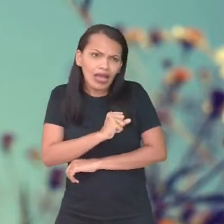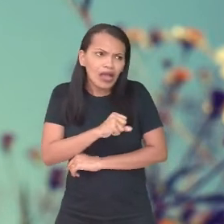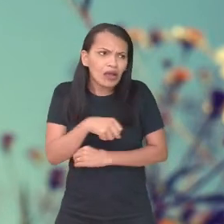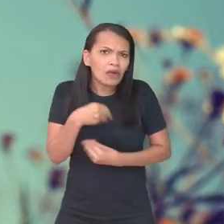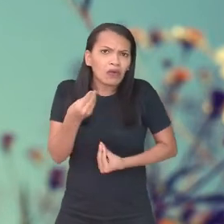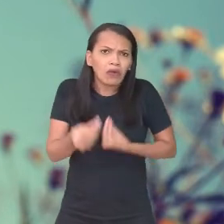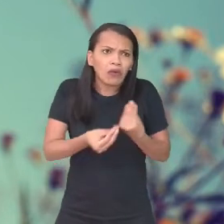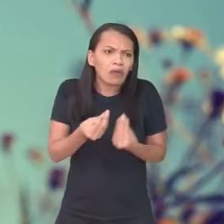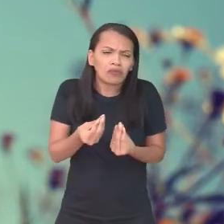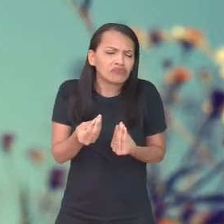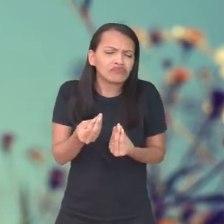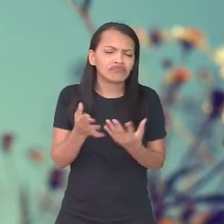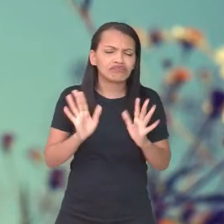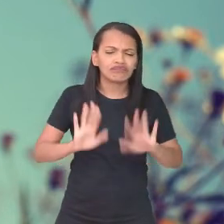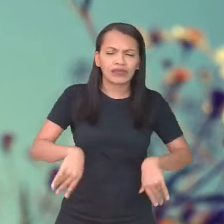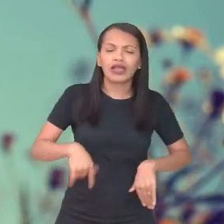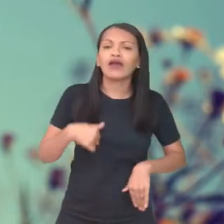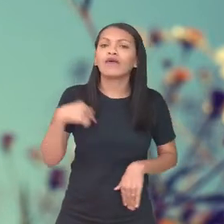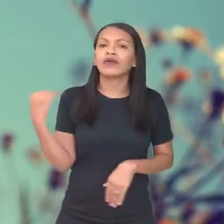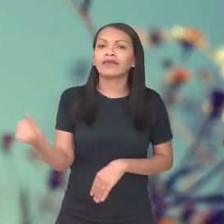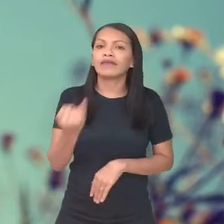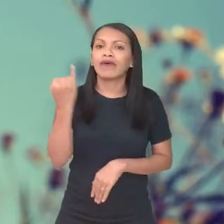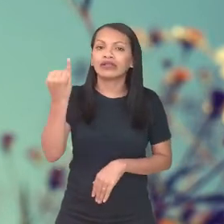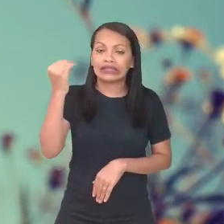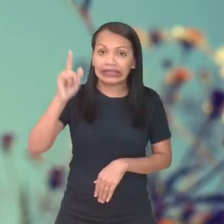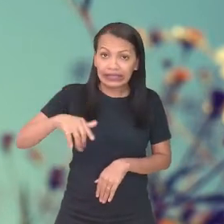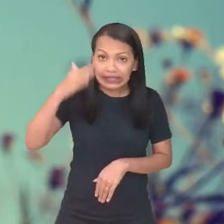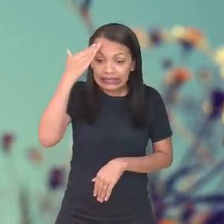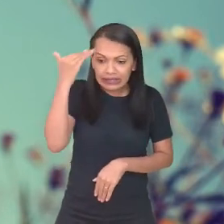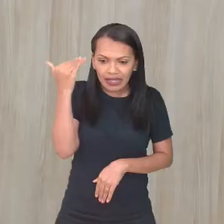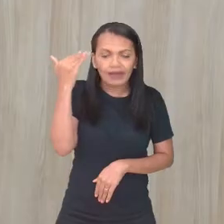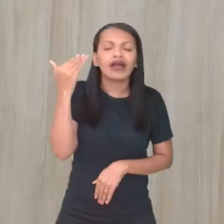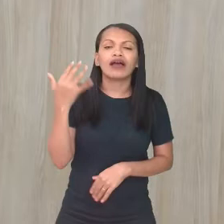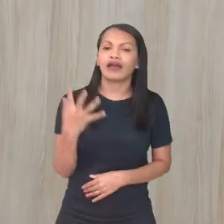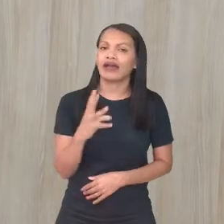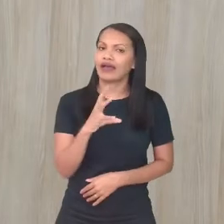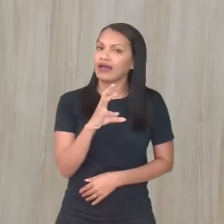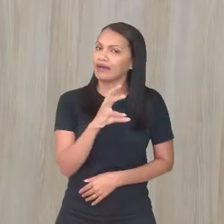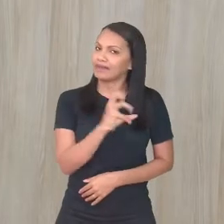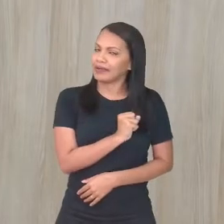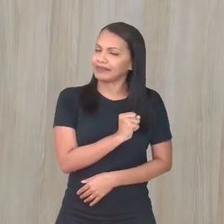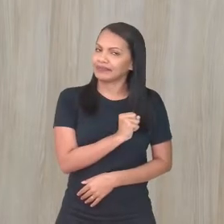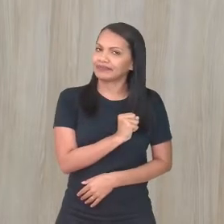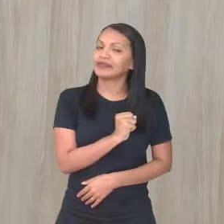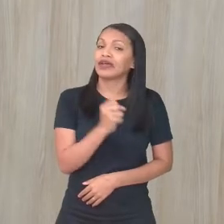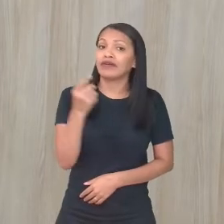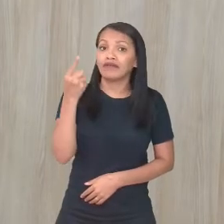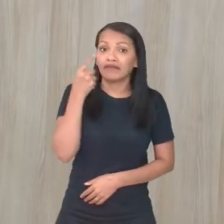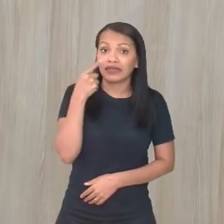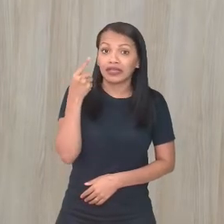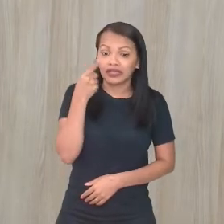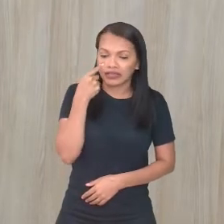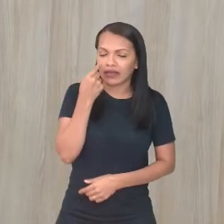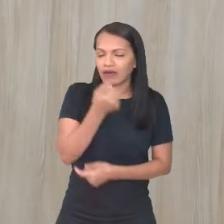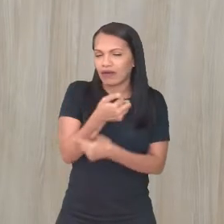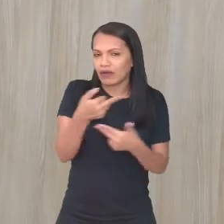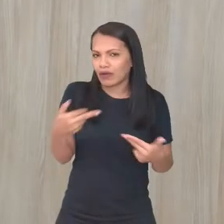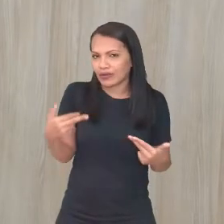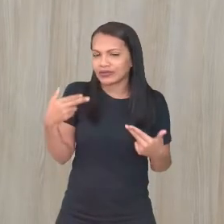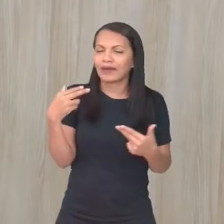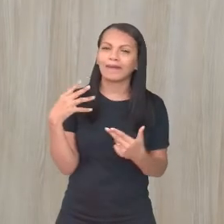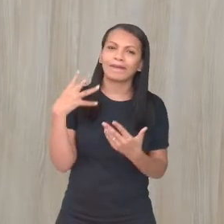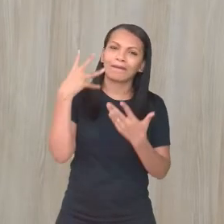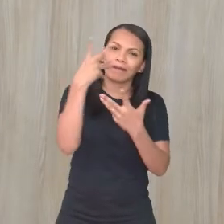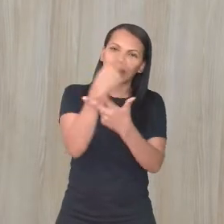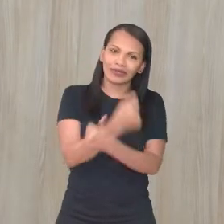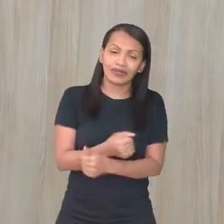importa. O essencial é que se saiba amar. Vejam só, gente, que coisa bonita, né? Então, falar a